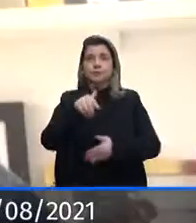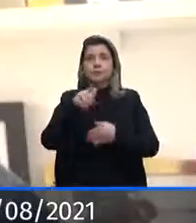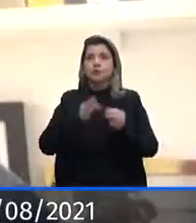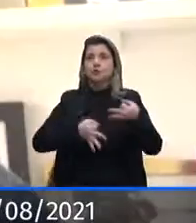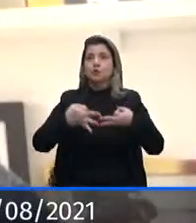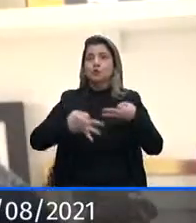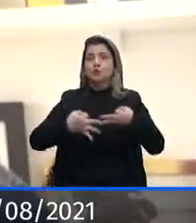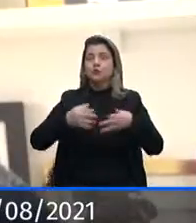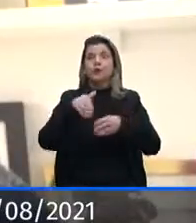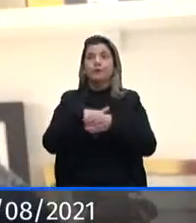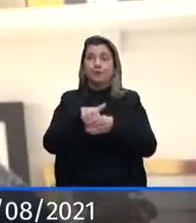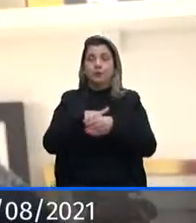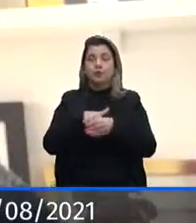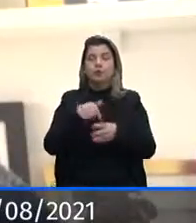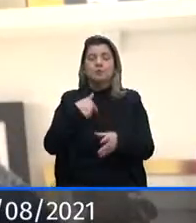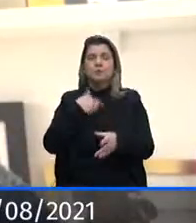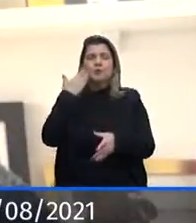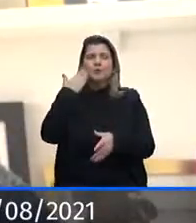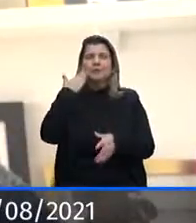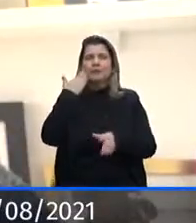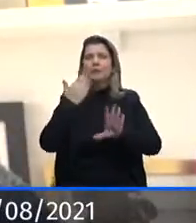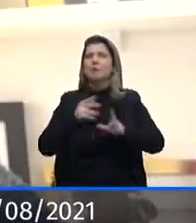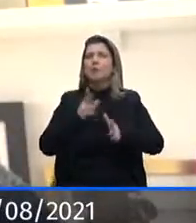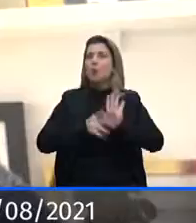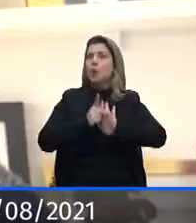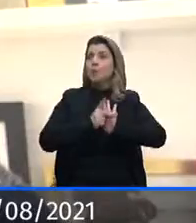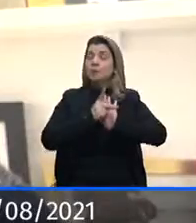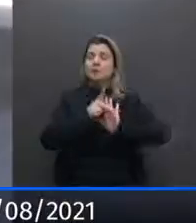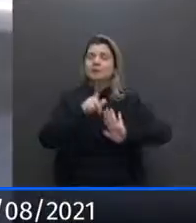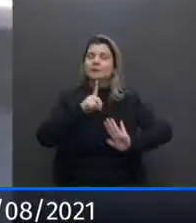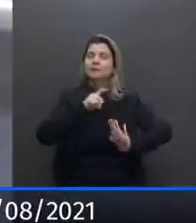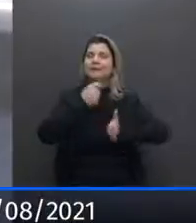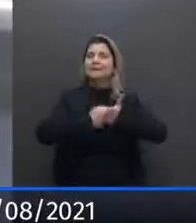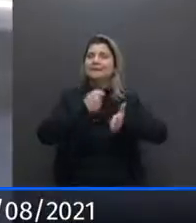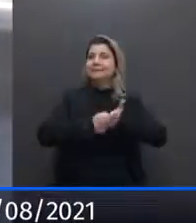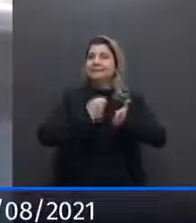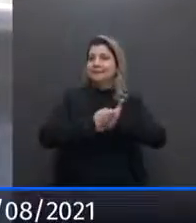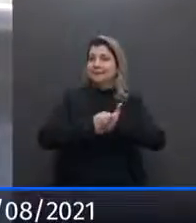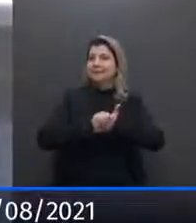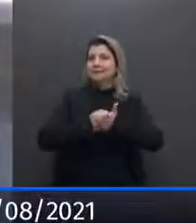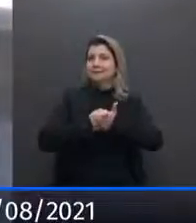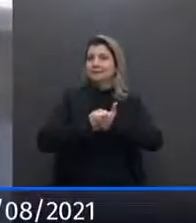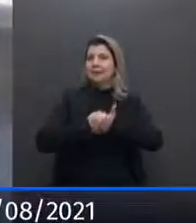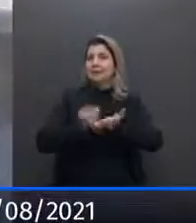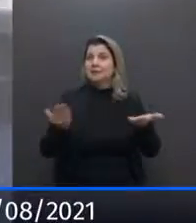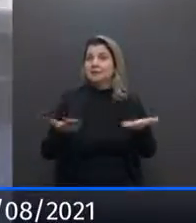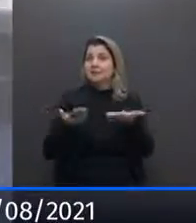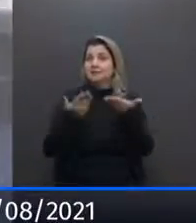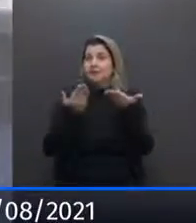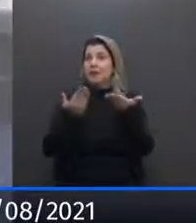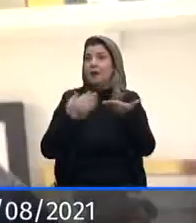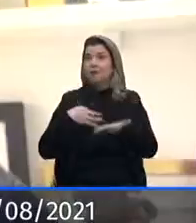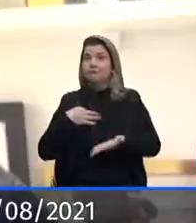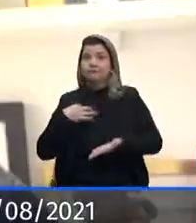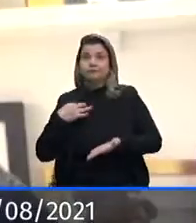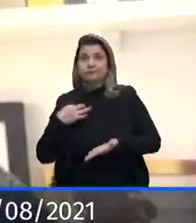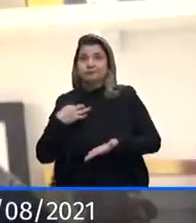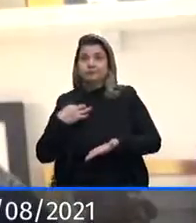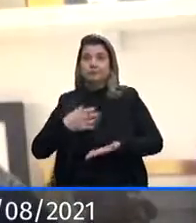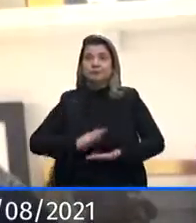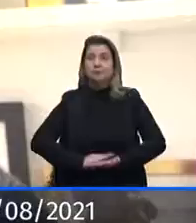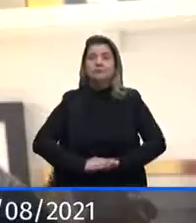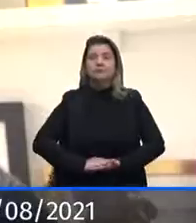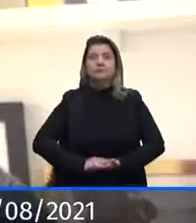entender, o projeto ele tem uma tentativa de incentivar doações deputado, de sangue. Deputado, nós passamos o